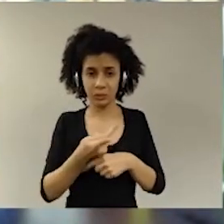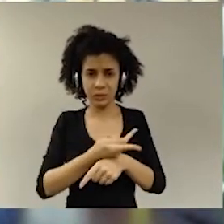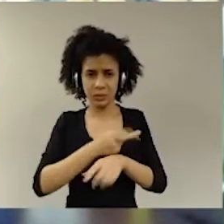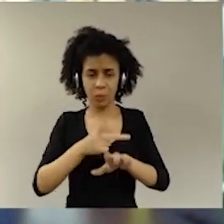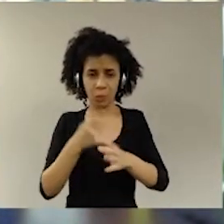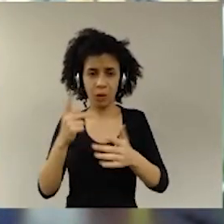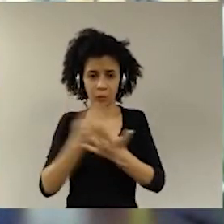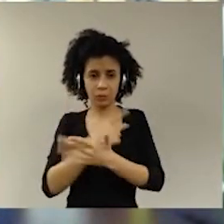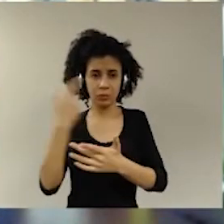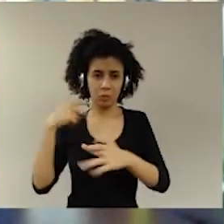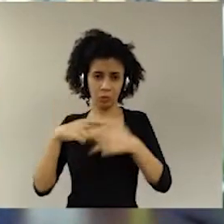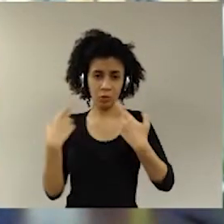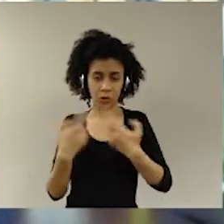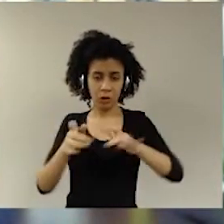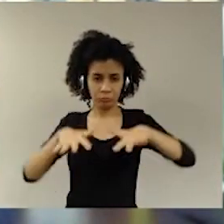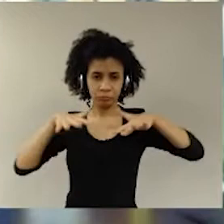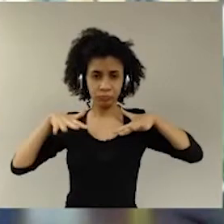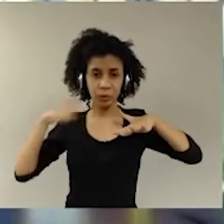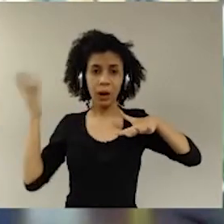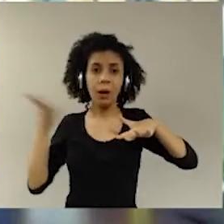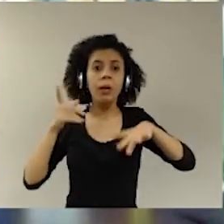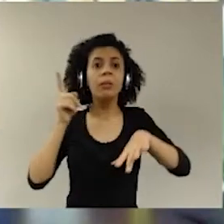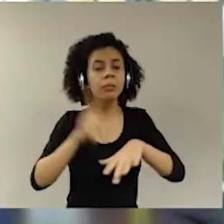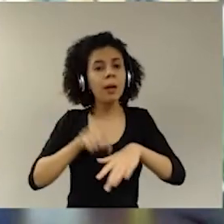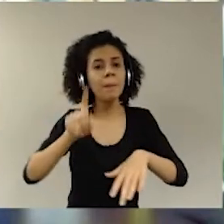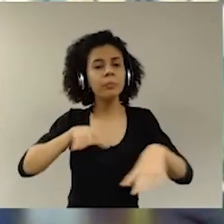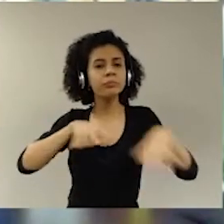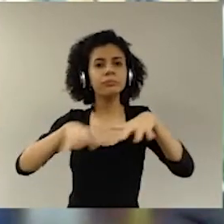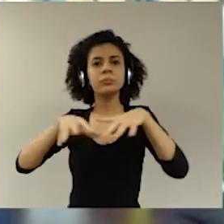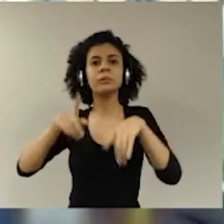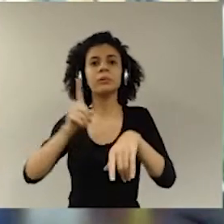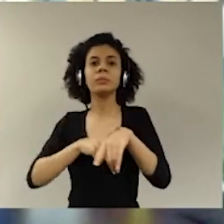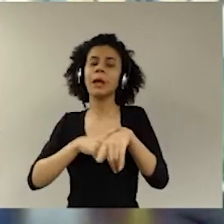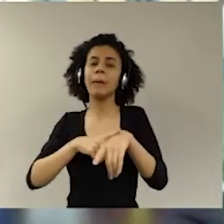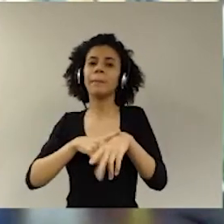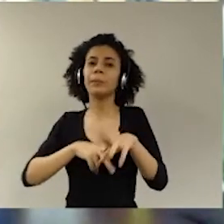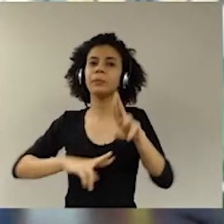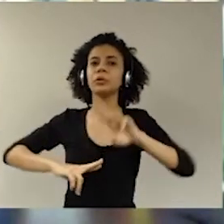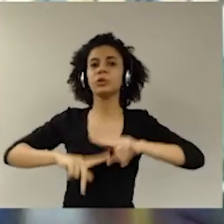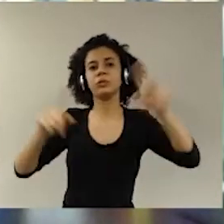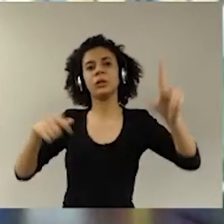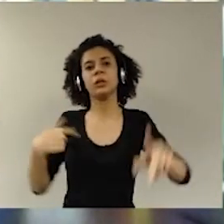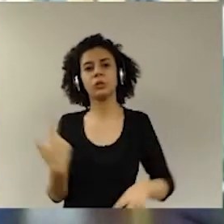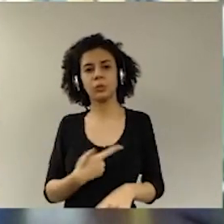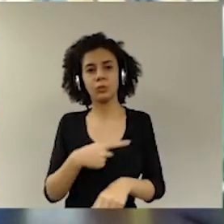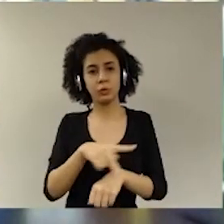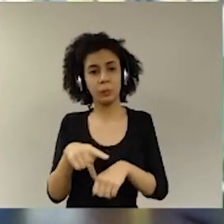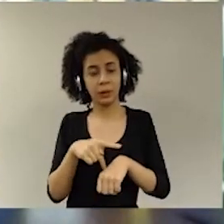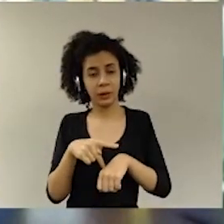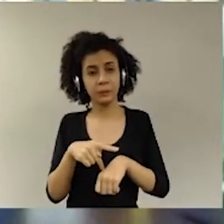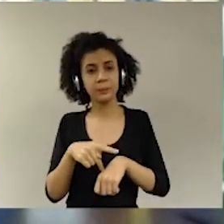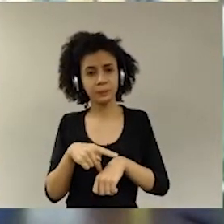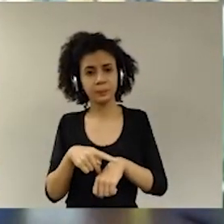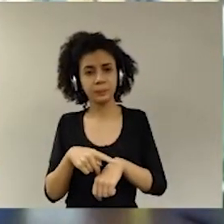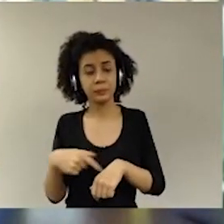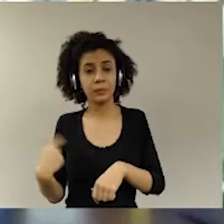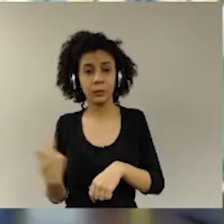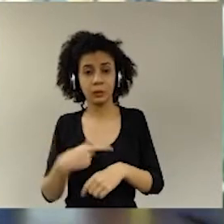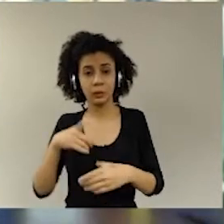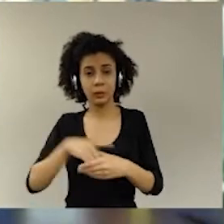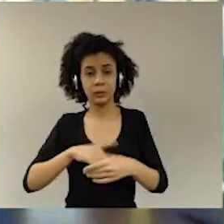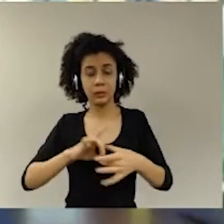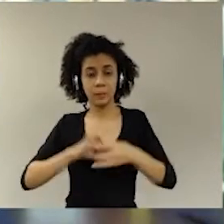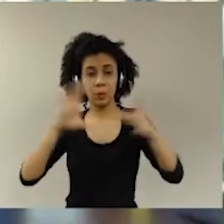nós estamos vivendo tempos de turbulência no nosso país. A nossa